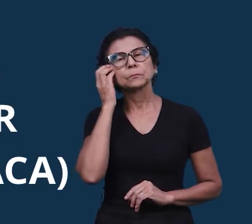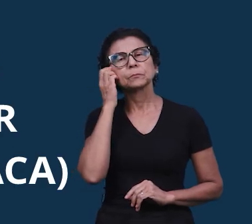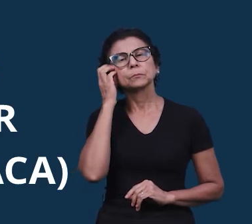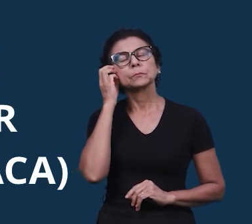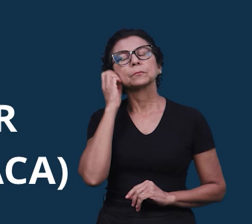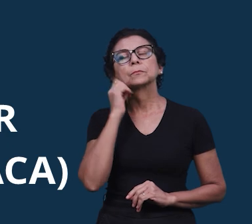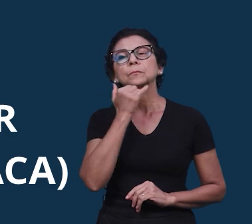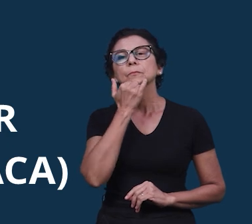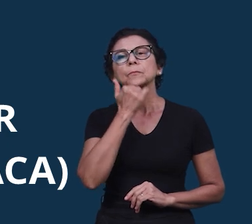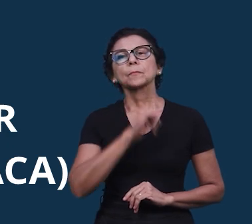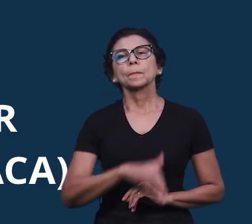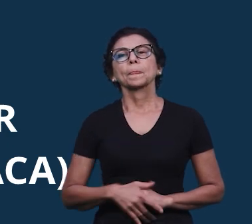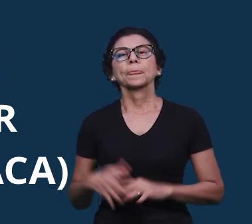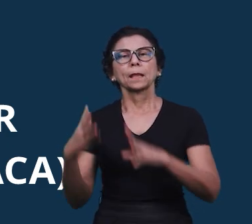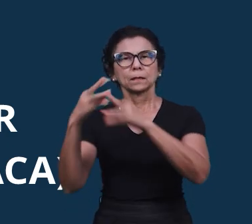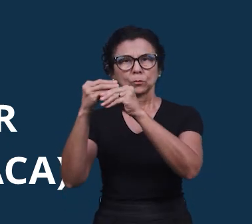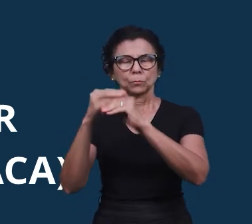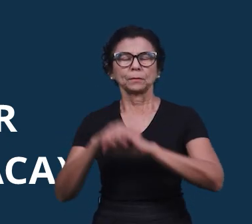exemplificar.